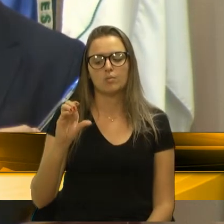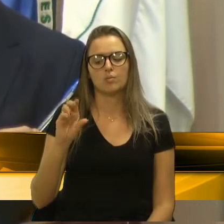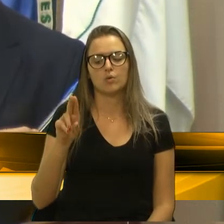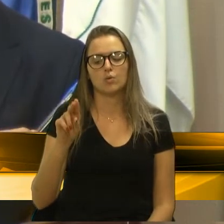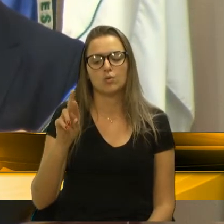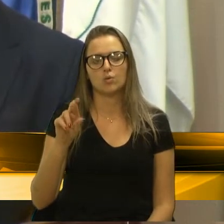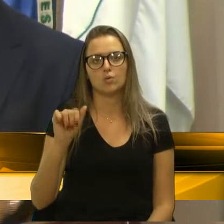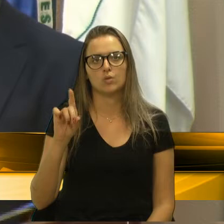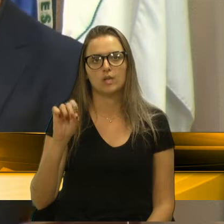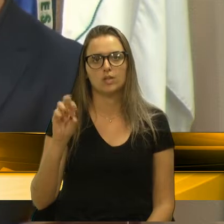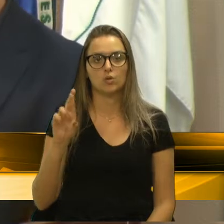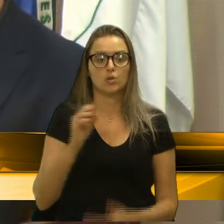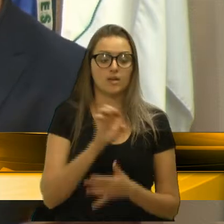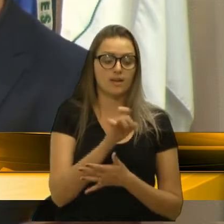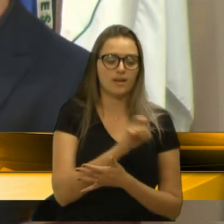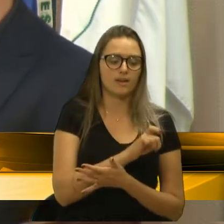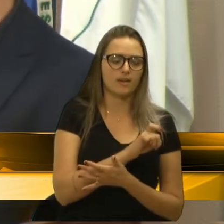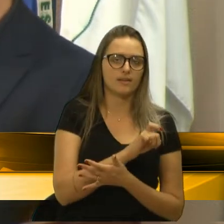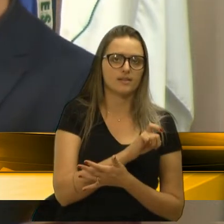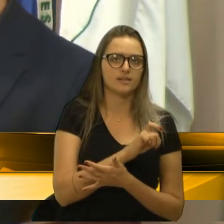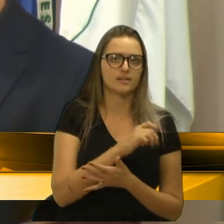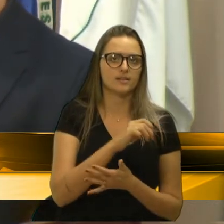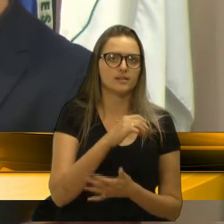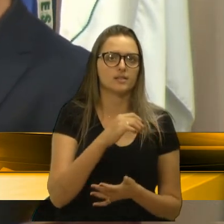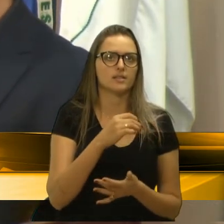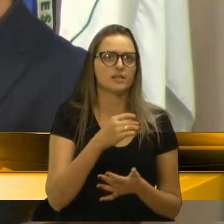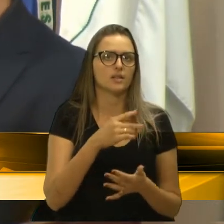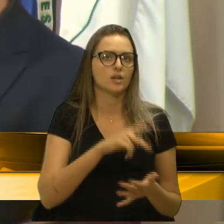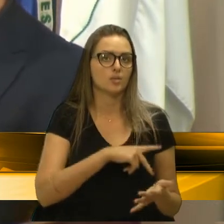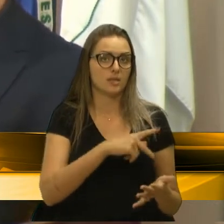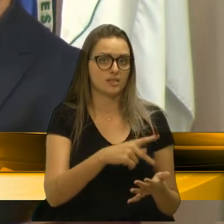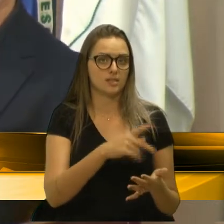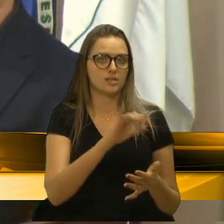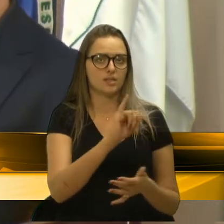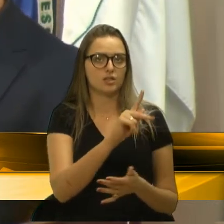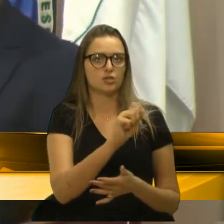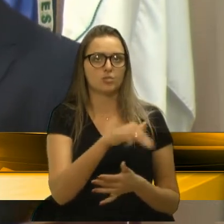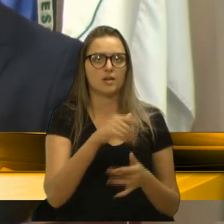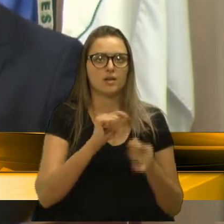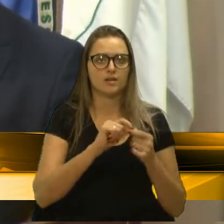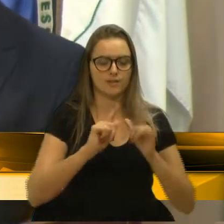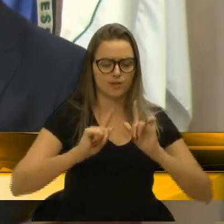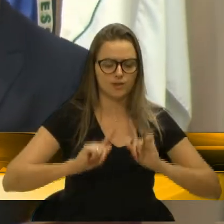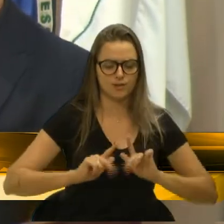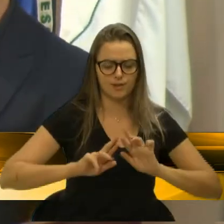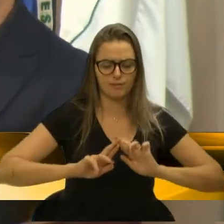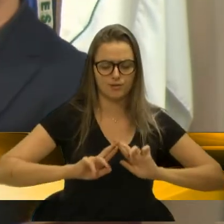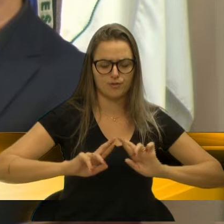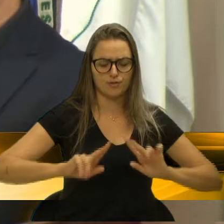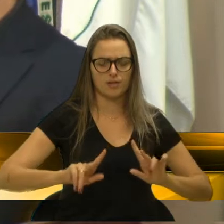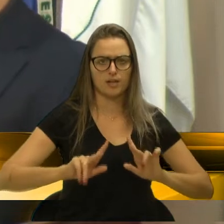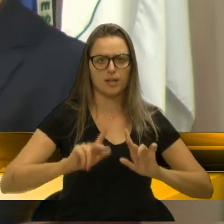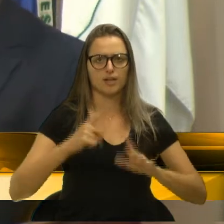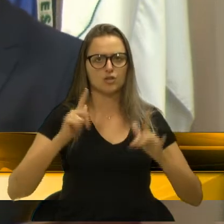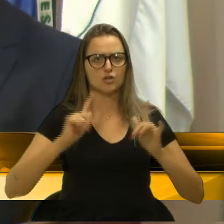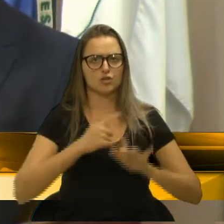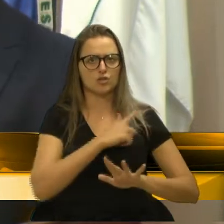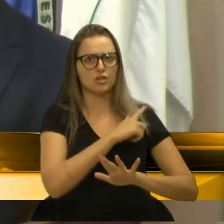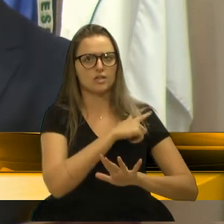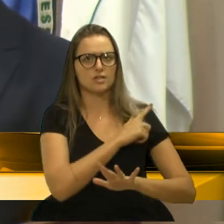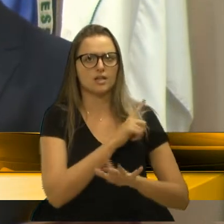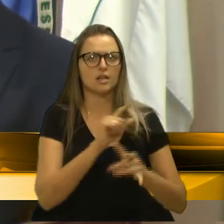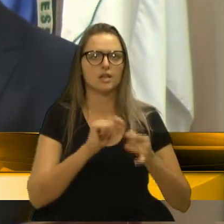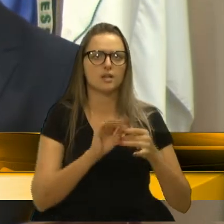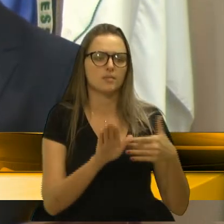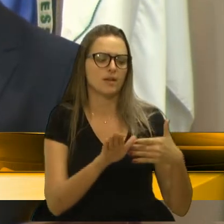era diretor do IPAM, fez todo um movimento de gestão diferente, de gerência diferente para fechar